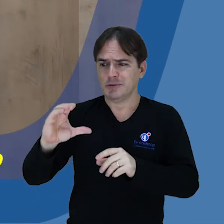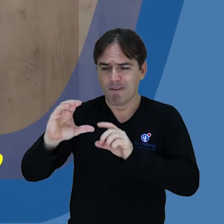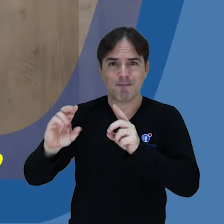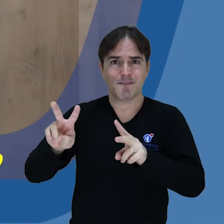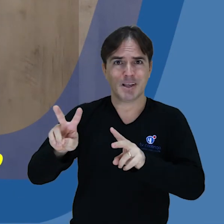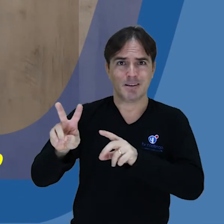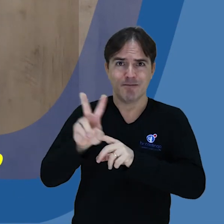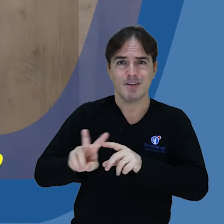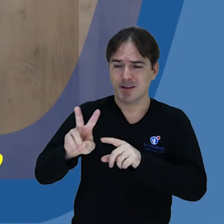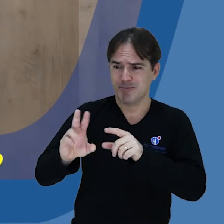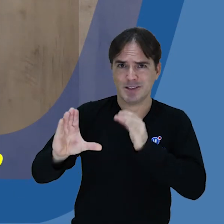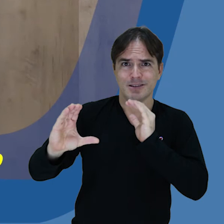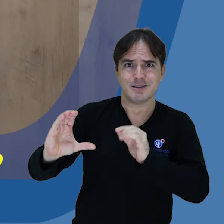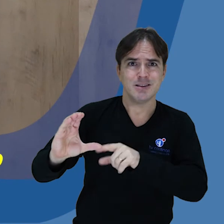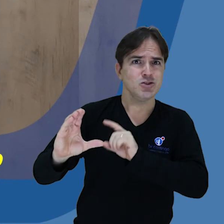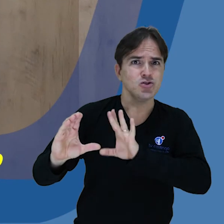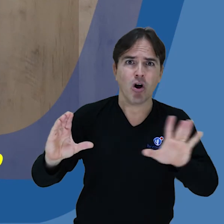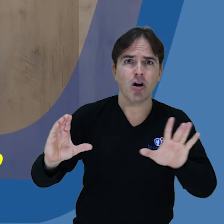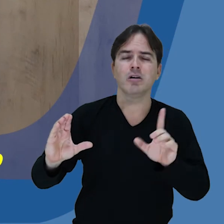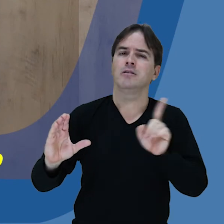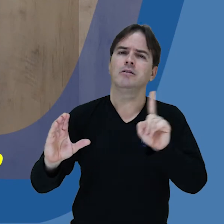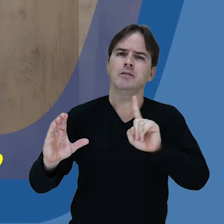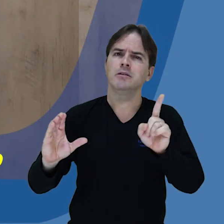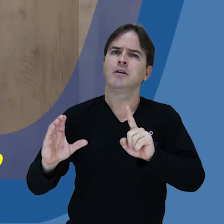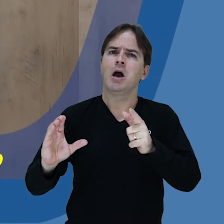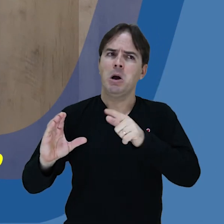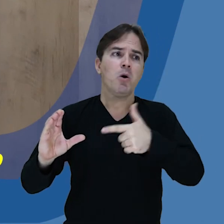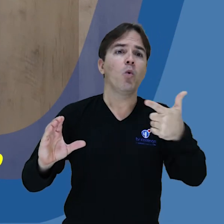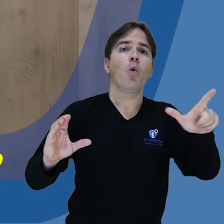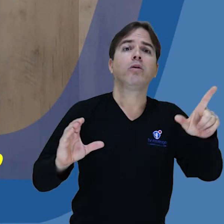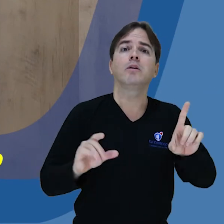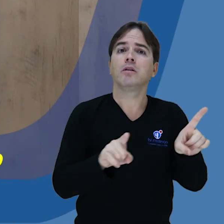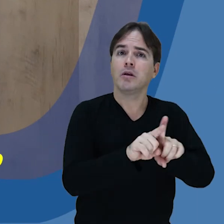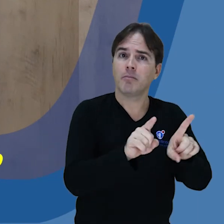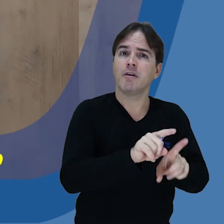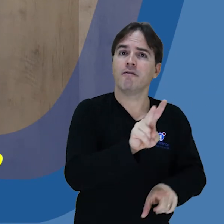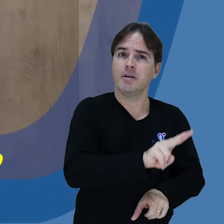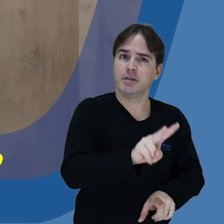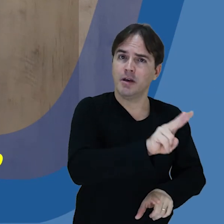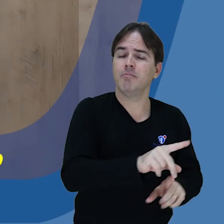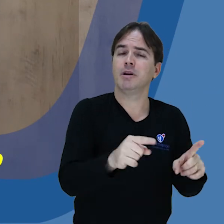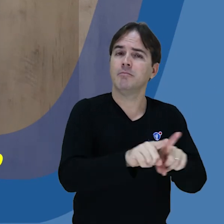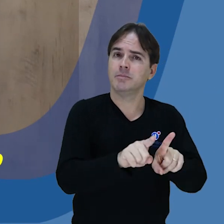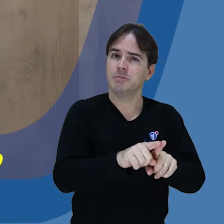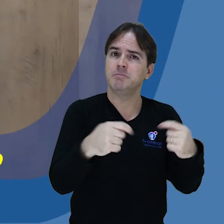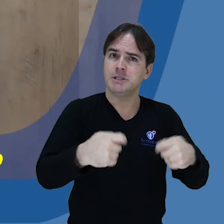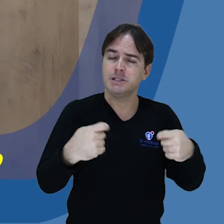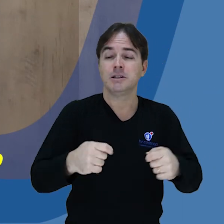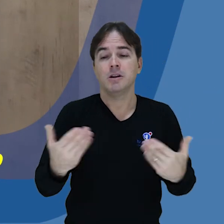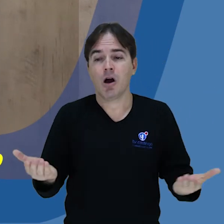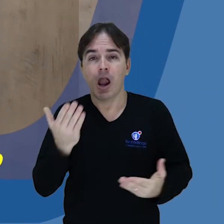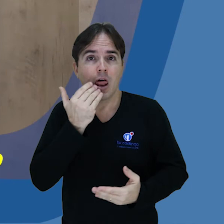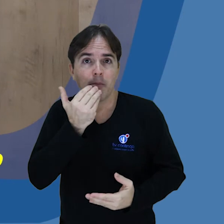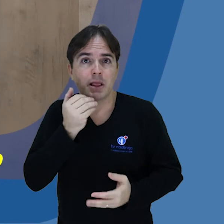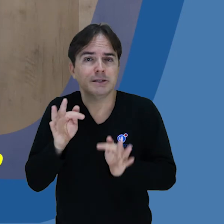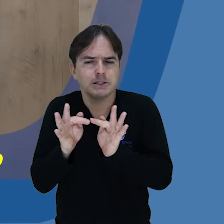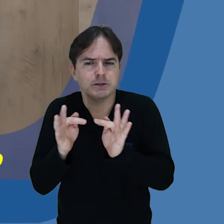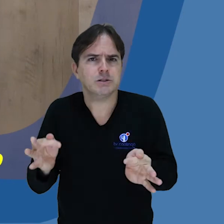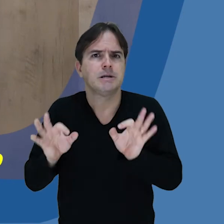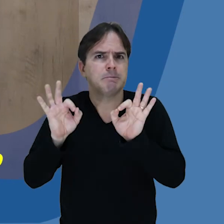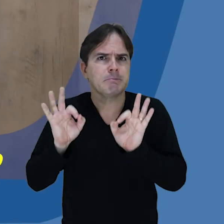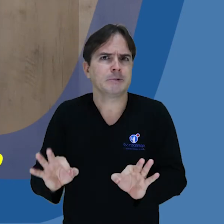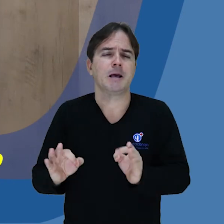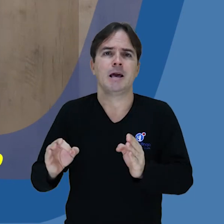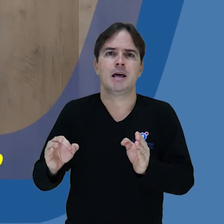excesso, né? Utilizar só suplemento de vitamina C e não se alimentar corretamente. Então busque ter uma alimentação adequada, correta, se alimentar com